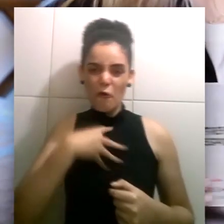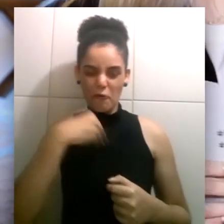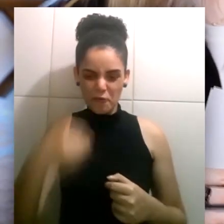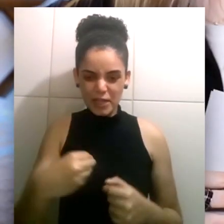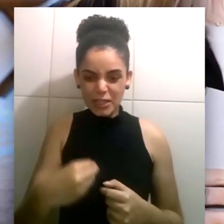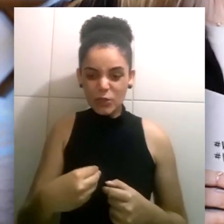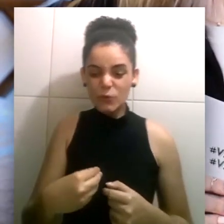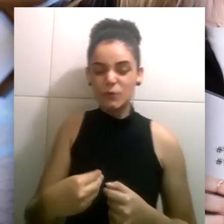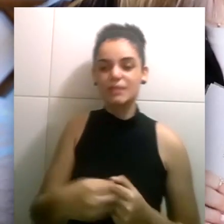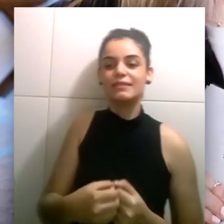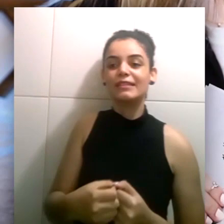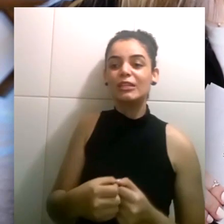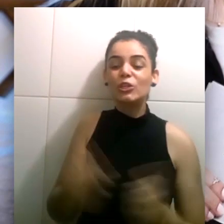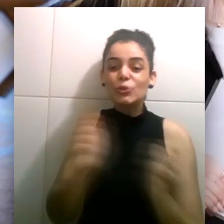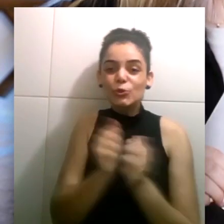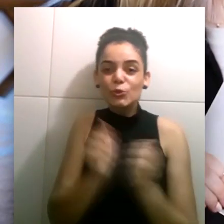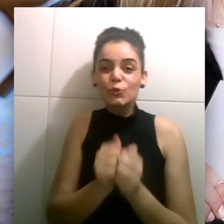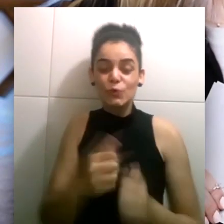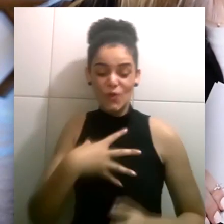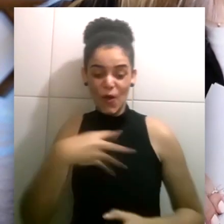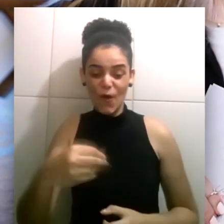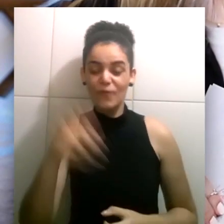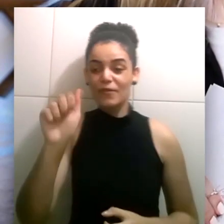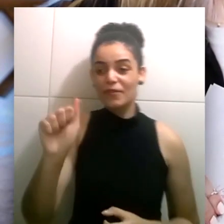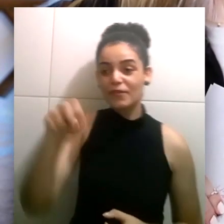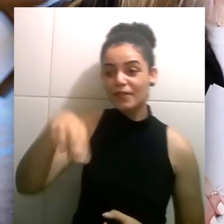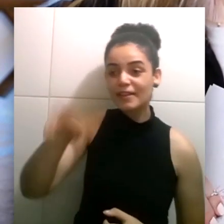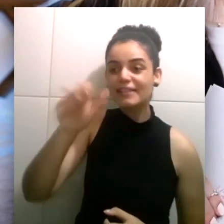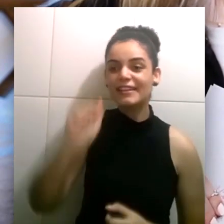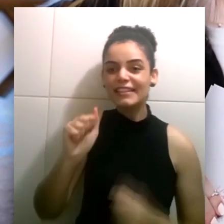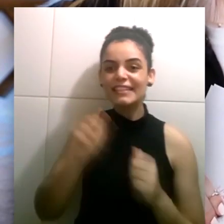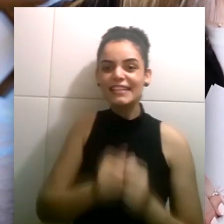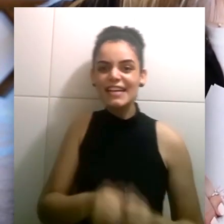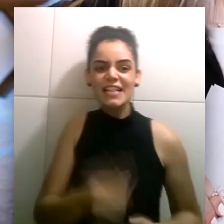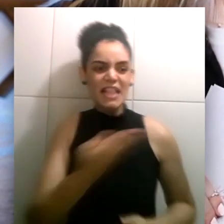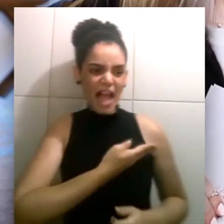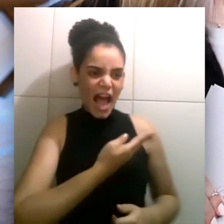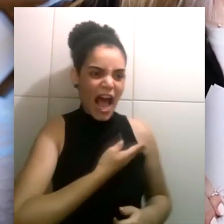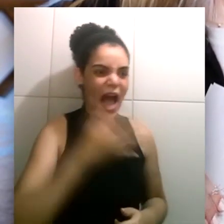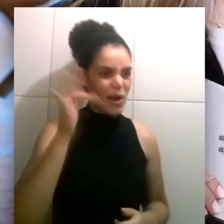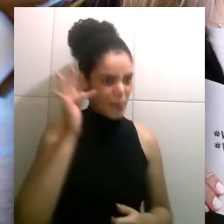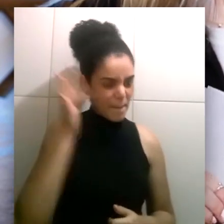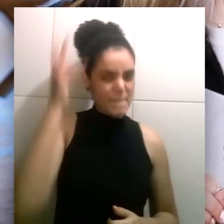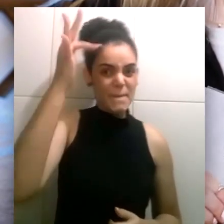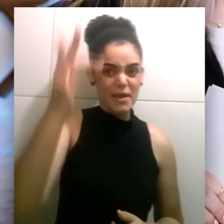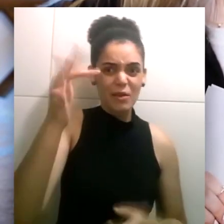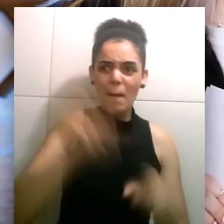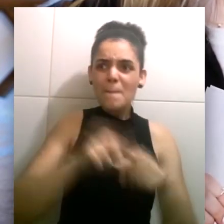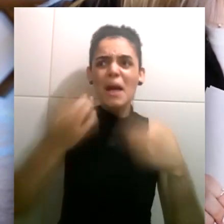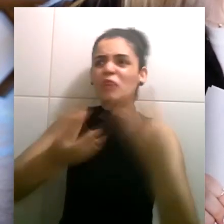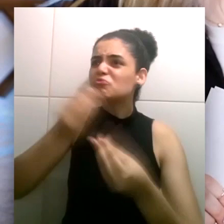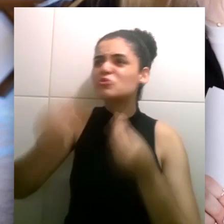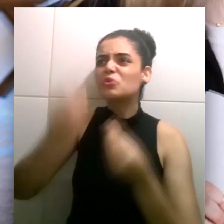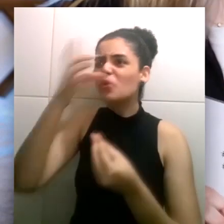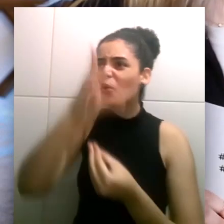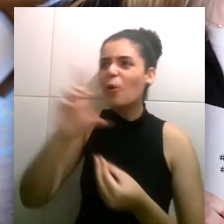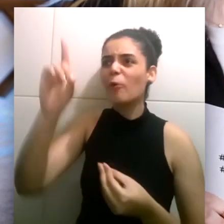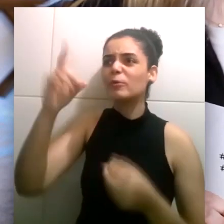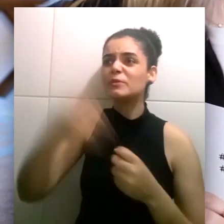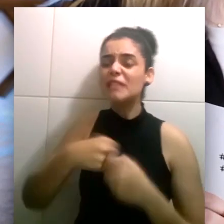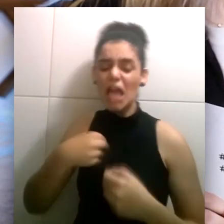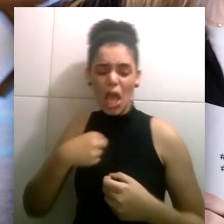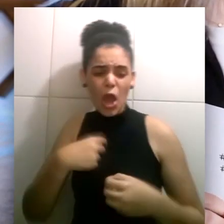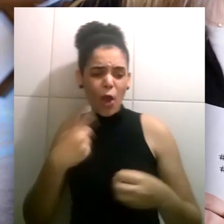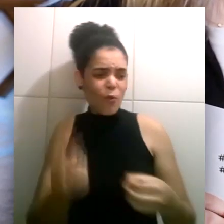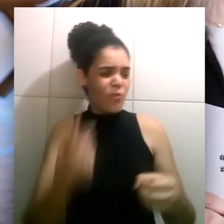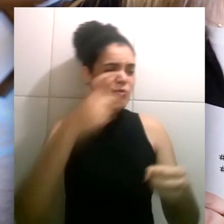os filhos da Ana, eles vão ser amigos. E eu falei assim: Deus, eu não sei como você planeja fazer isso, porque eu provavelmente não volto pro Brasil. E ela